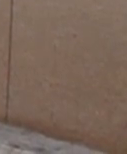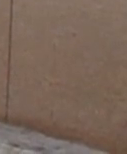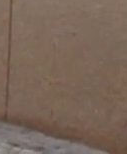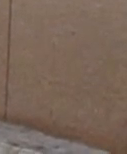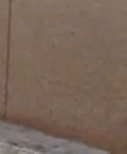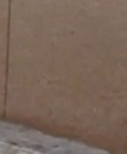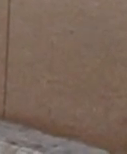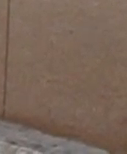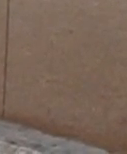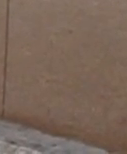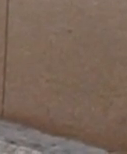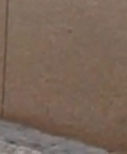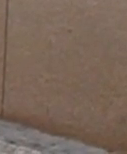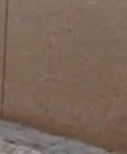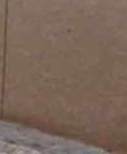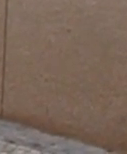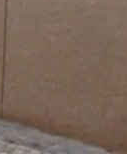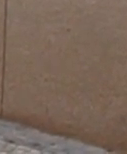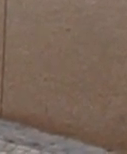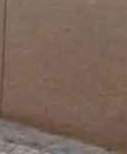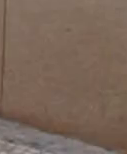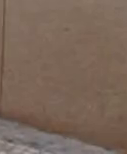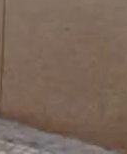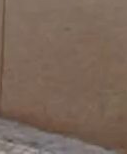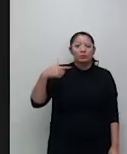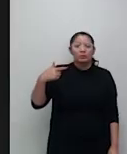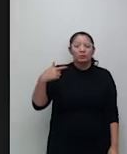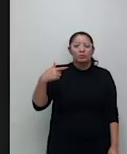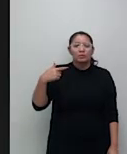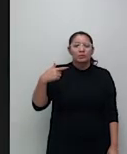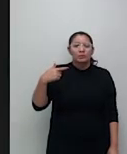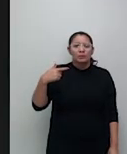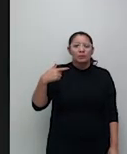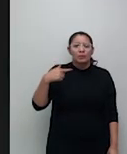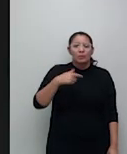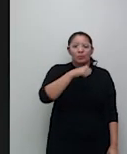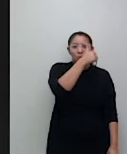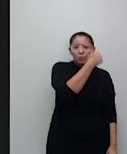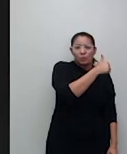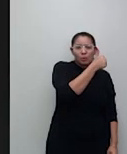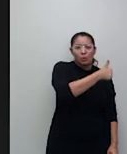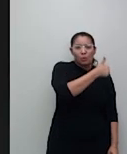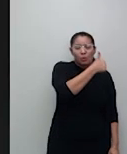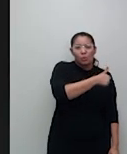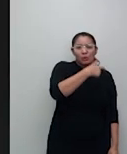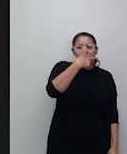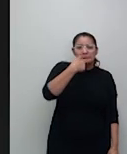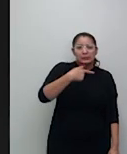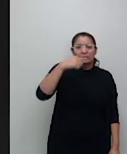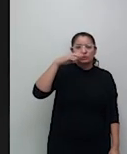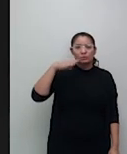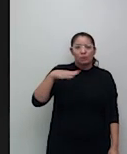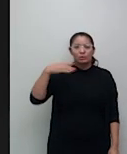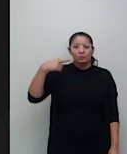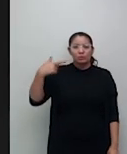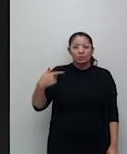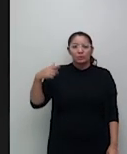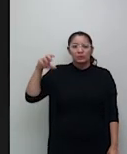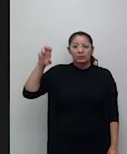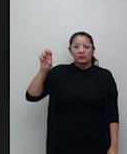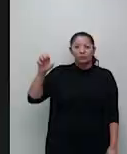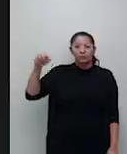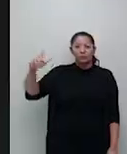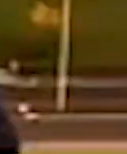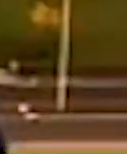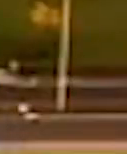prazo prescricional de 10 anos previsto no Código Civil. Mas o relator no STJ, ministro Paulo de Tarso Sanseverino,